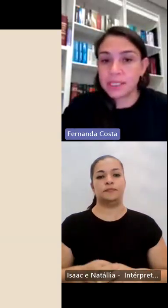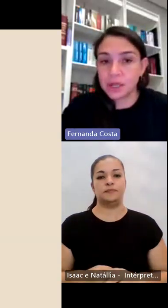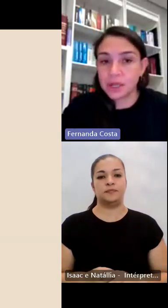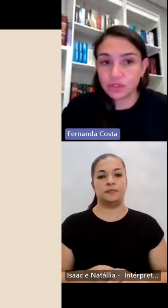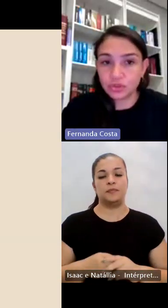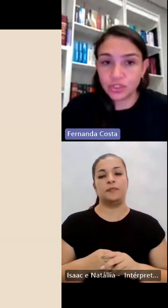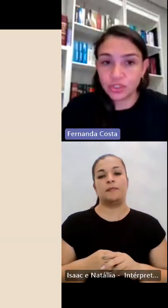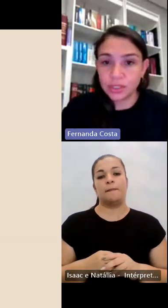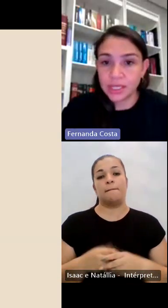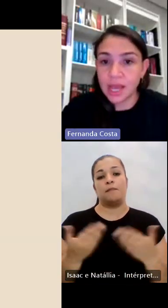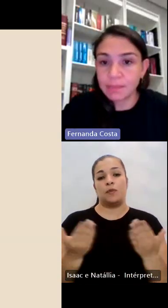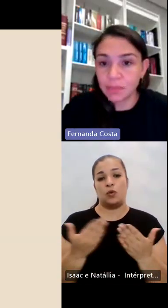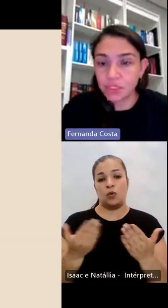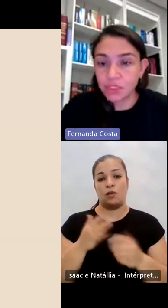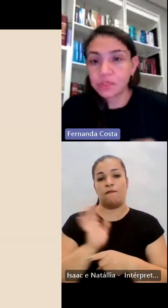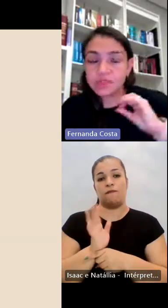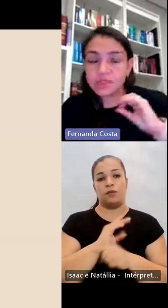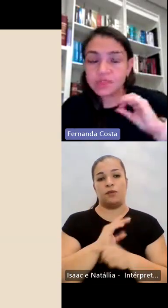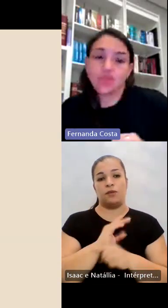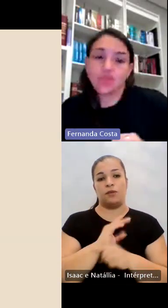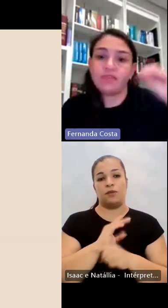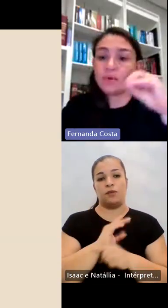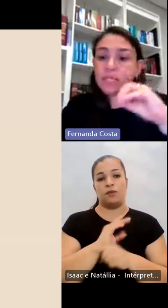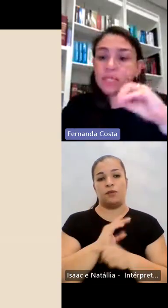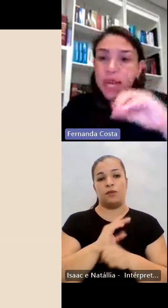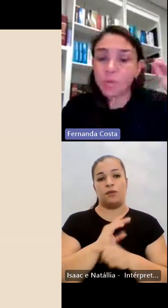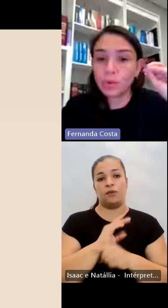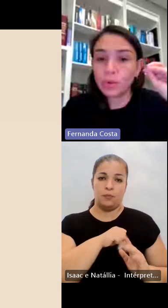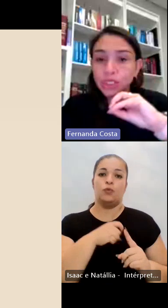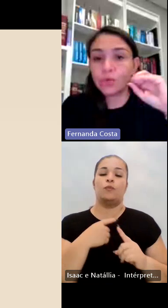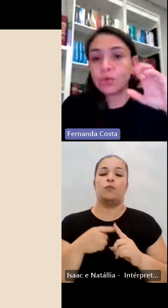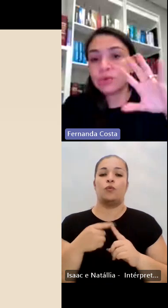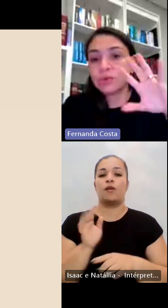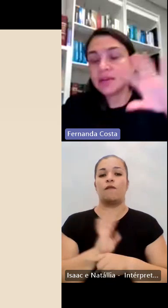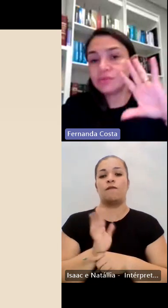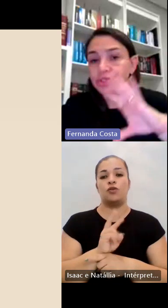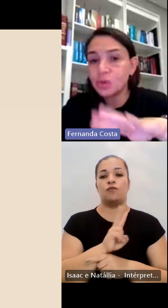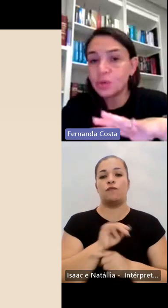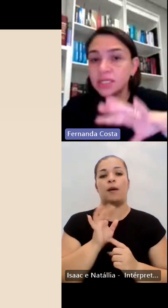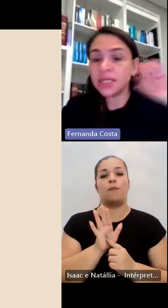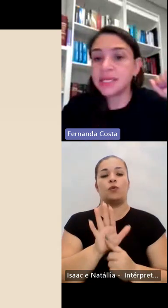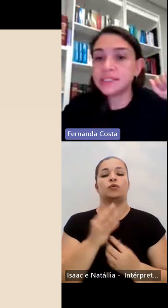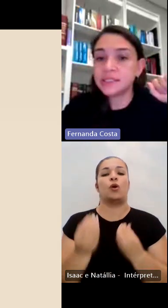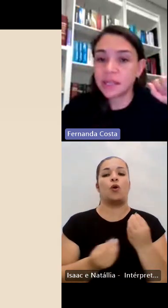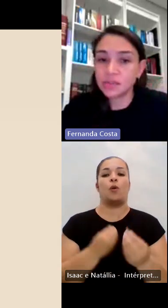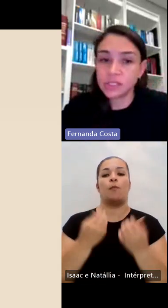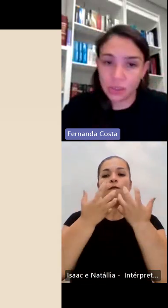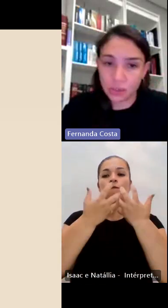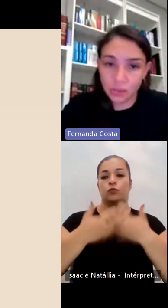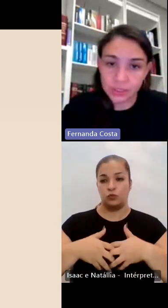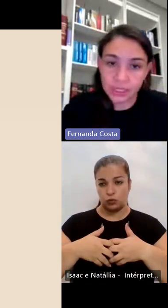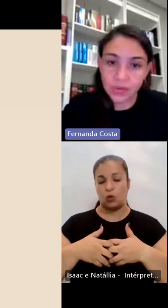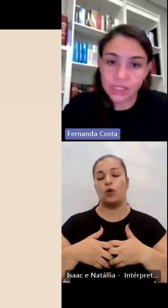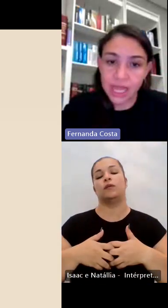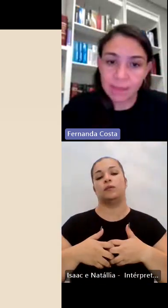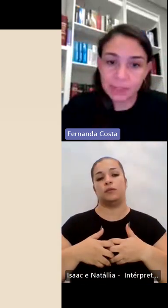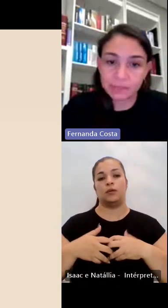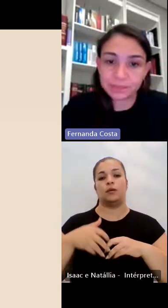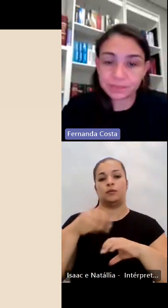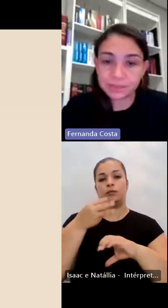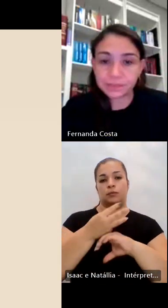Vou passar um videozinho aqui rapidinho, que esse vídeo ele vai mostrar um pouquinho como que funciona esses 3 ossículos. É